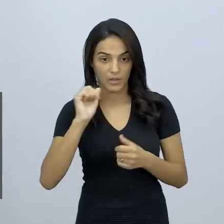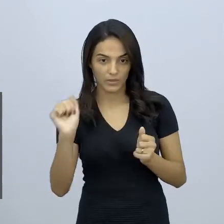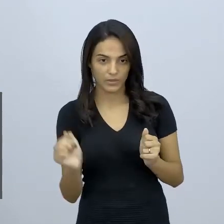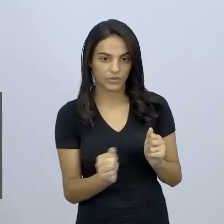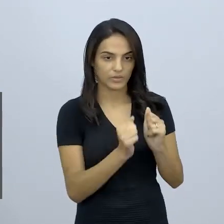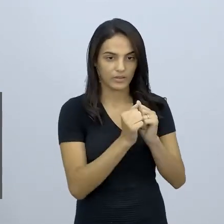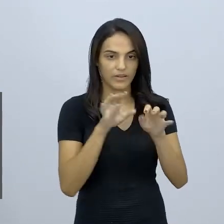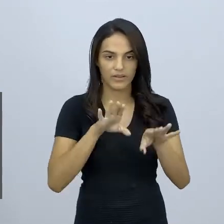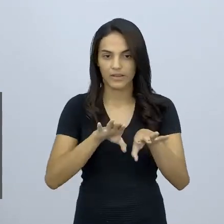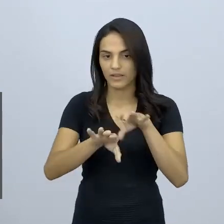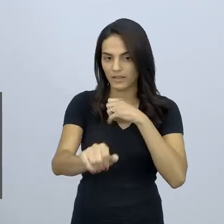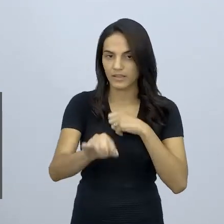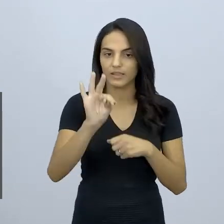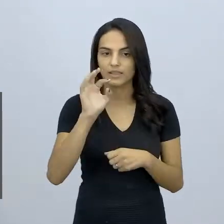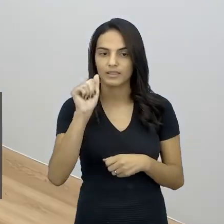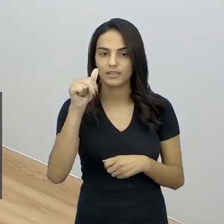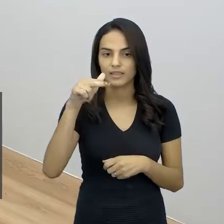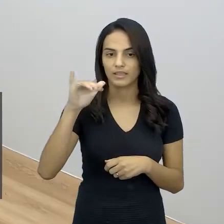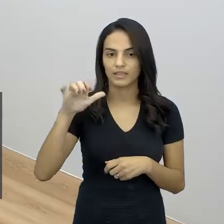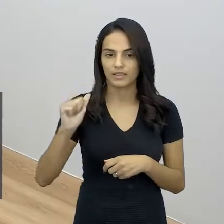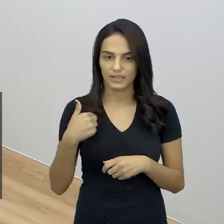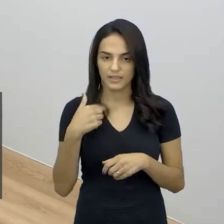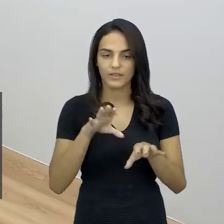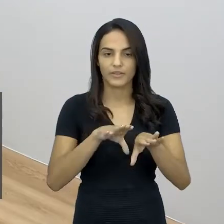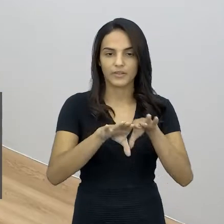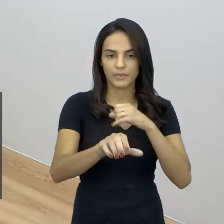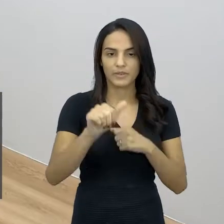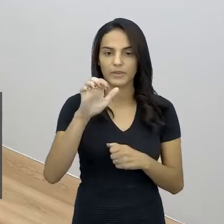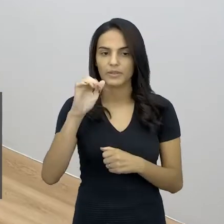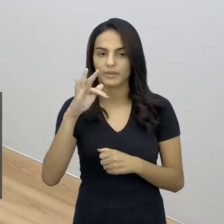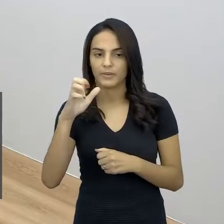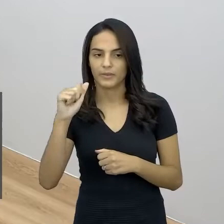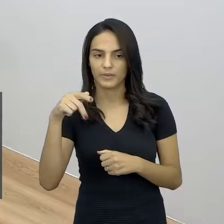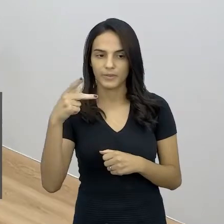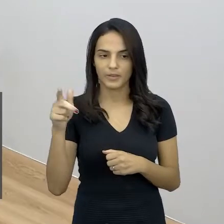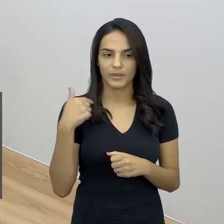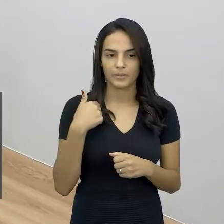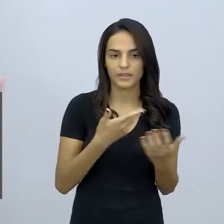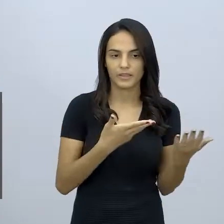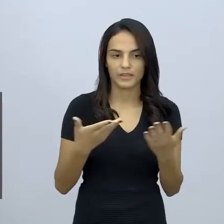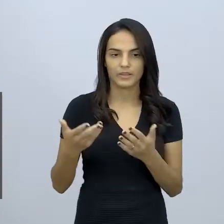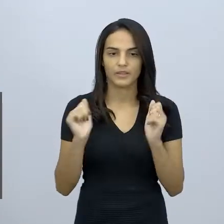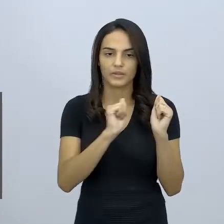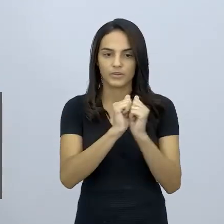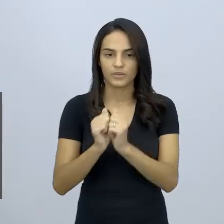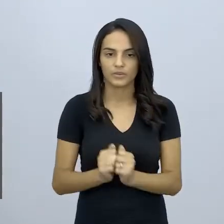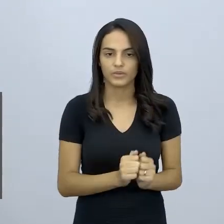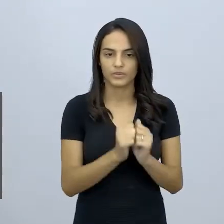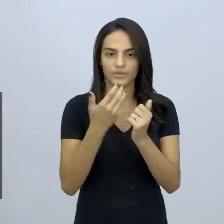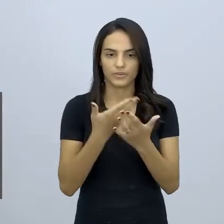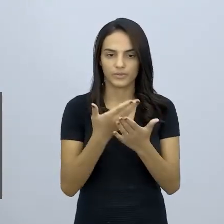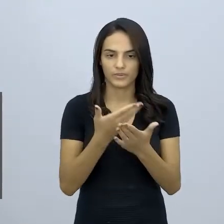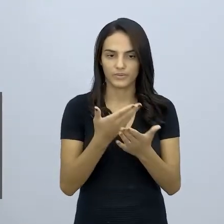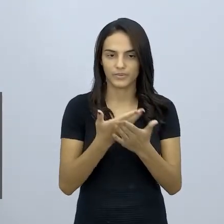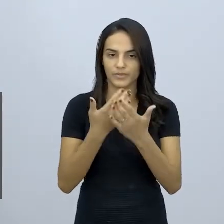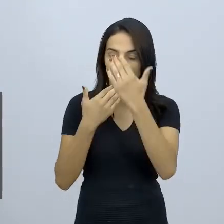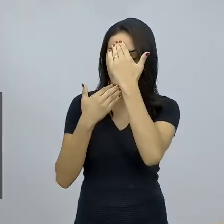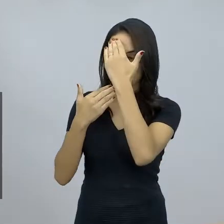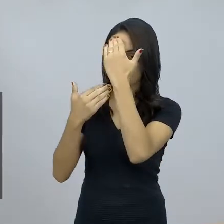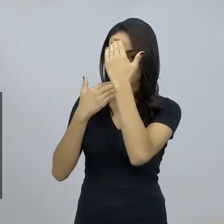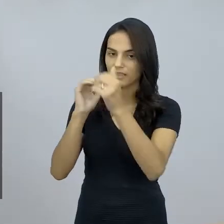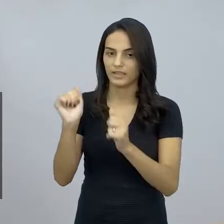a formadora Tânia, ela é formadora da EFAP e ela veio a brilhantar a nossa aula. Tânia, muito